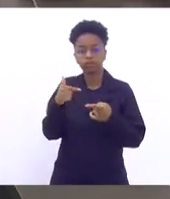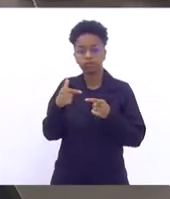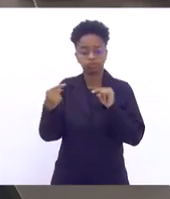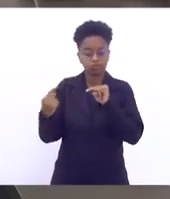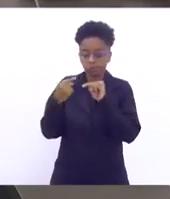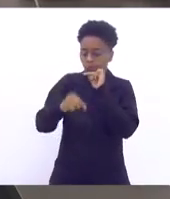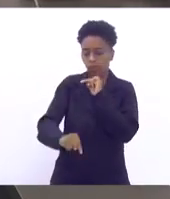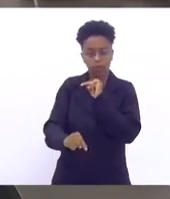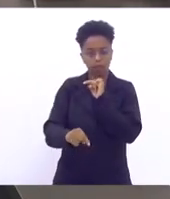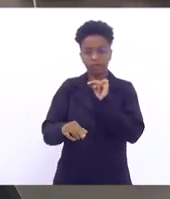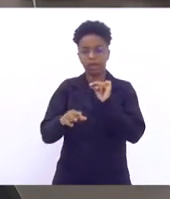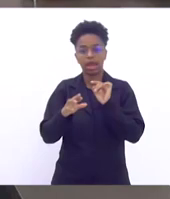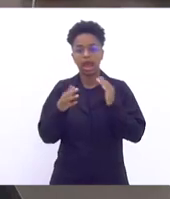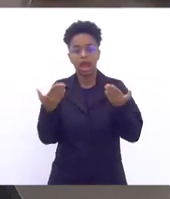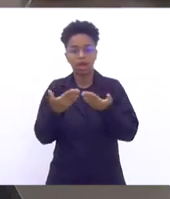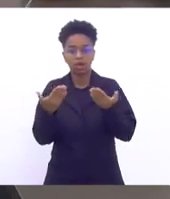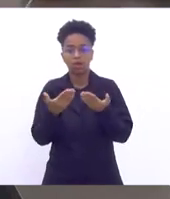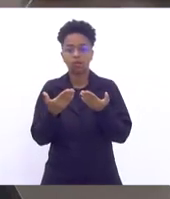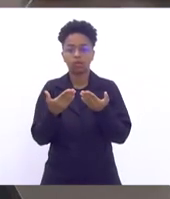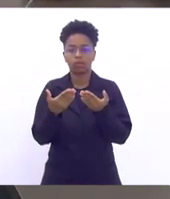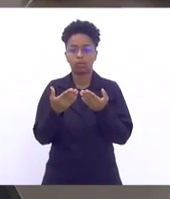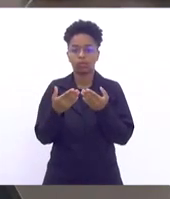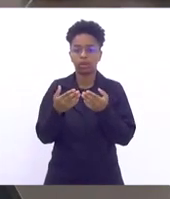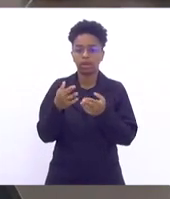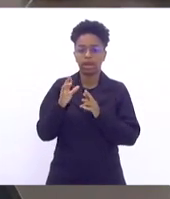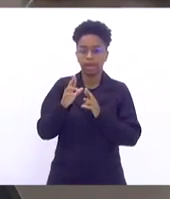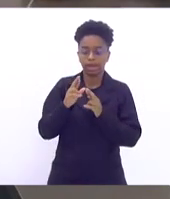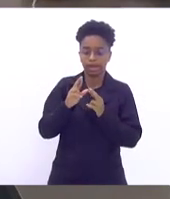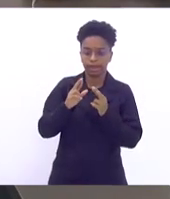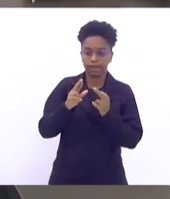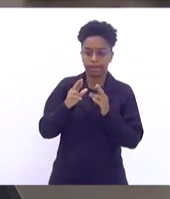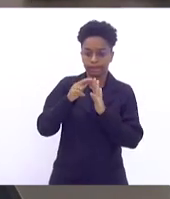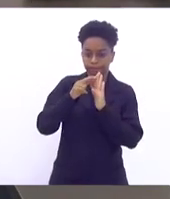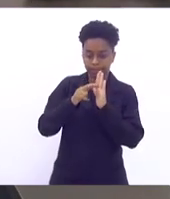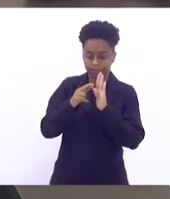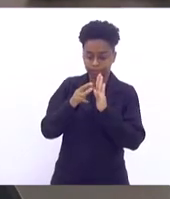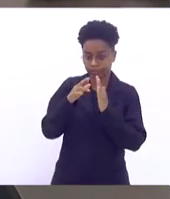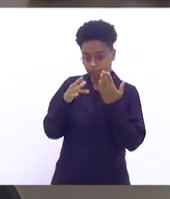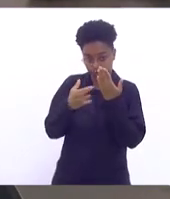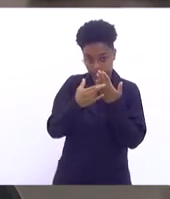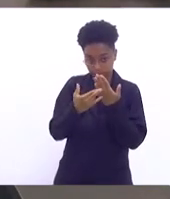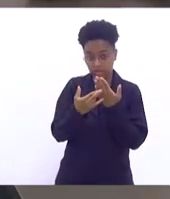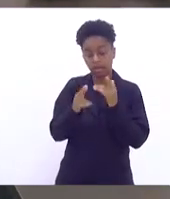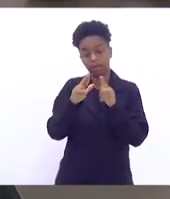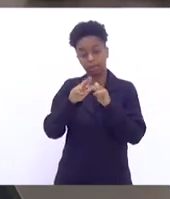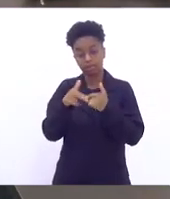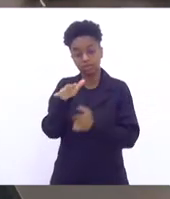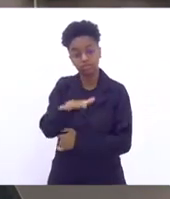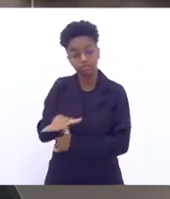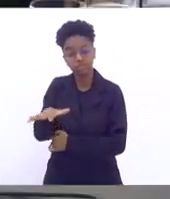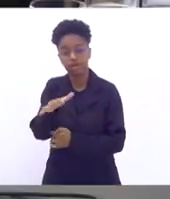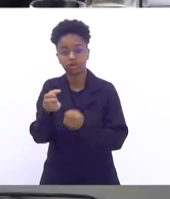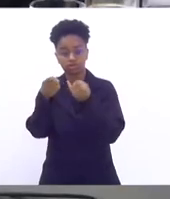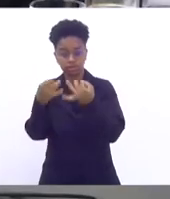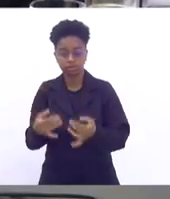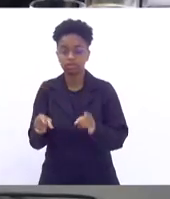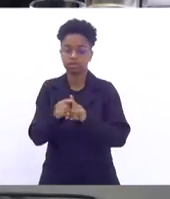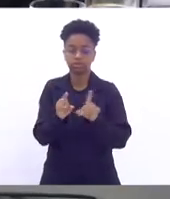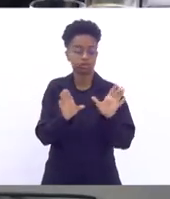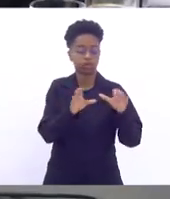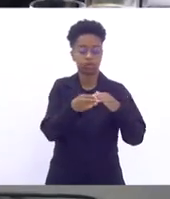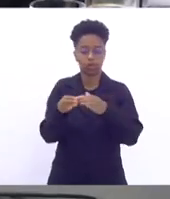do que tá hoje no Regimento por conta do caráter Genérico e segundo os presidentes das referidas comissões elas